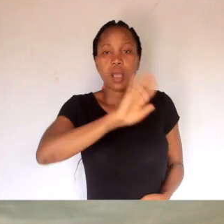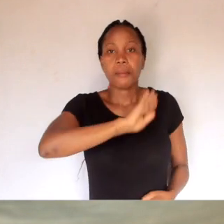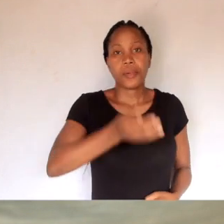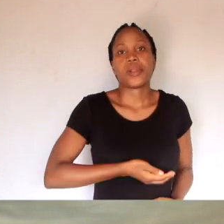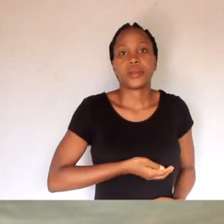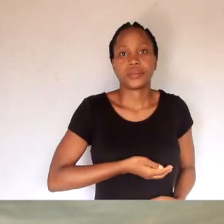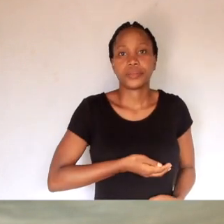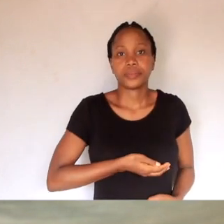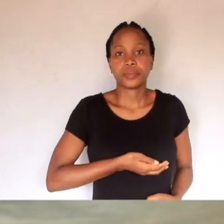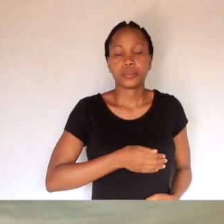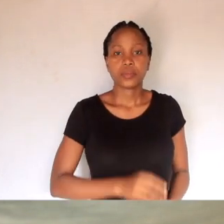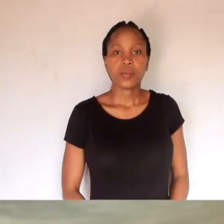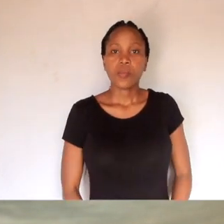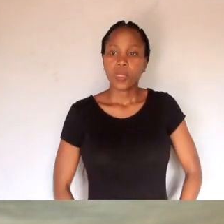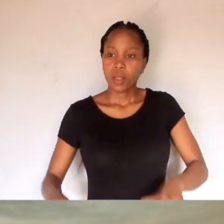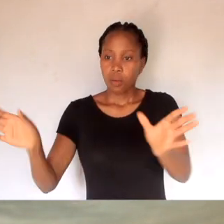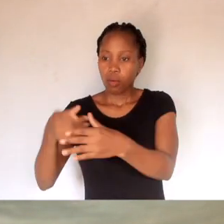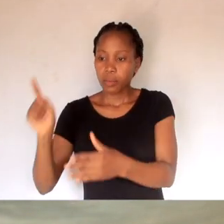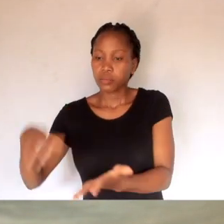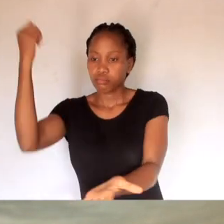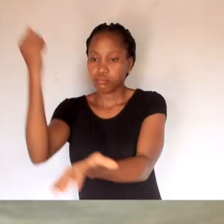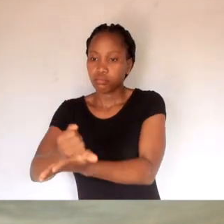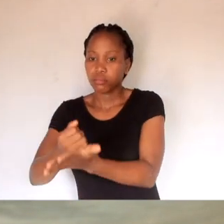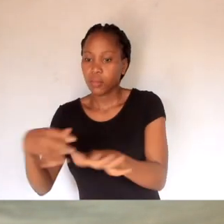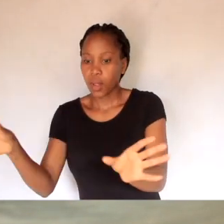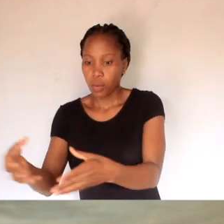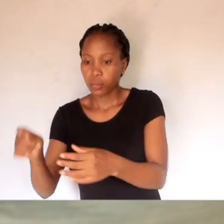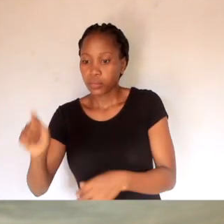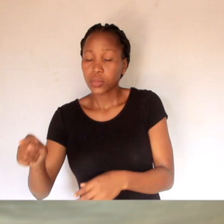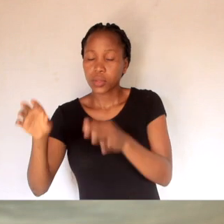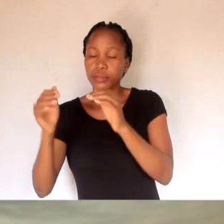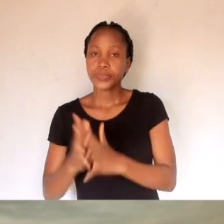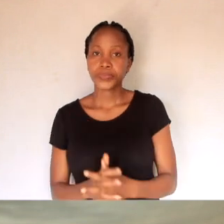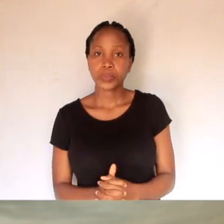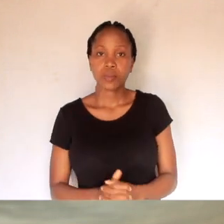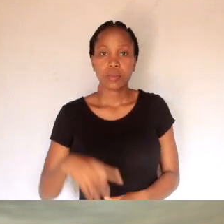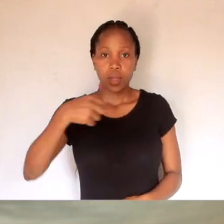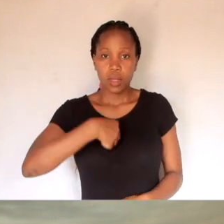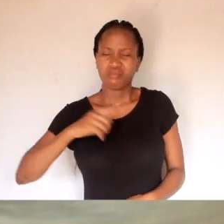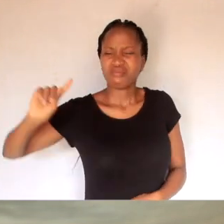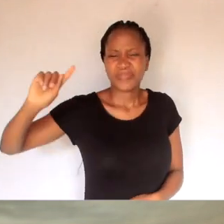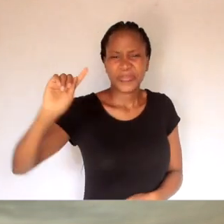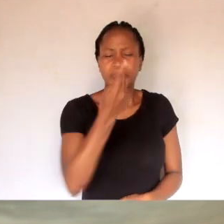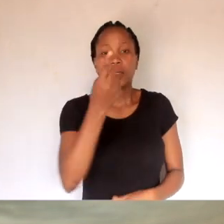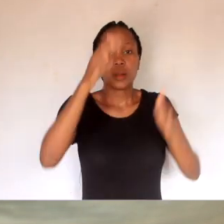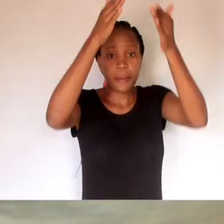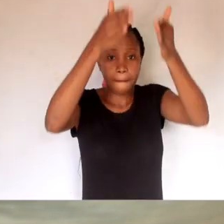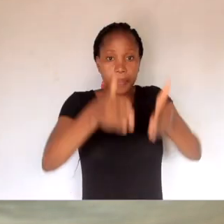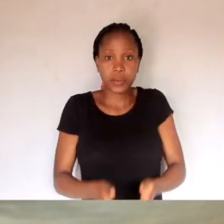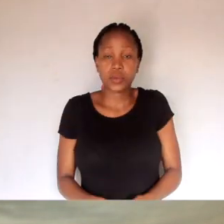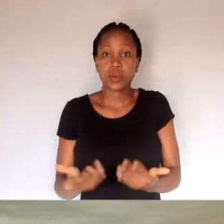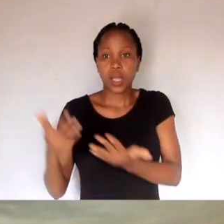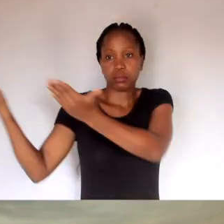grupo que decidiu criar este movimento tomou esta decisão, eu fui a primeira pessoa a ser contratada